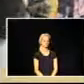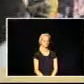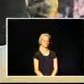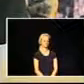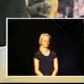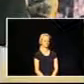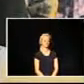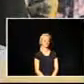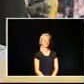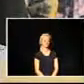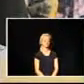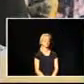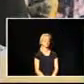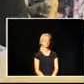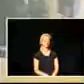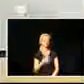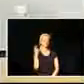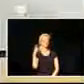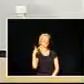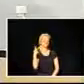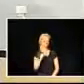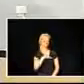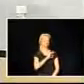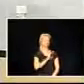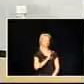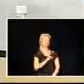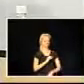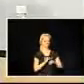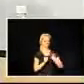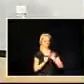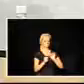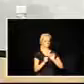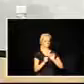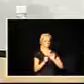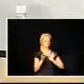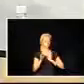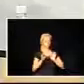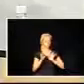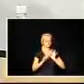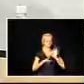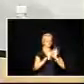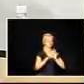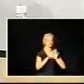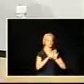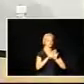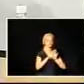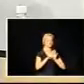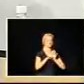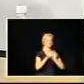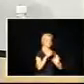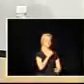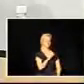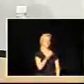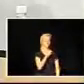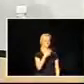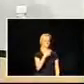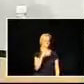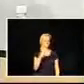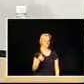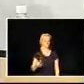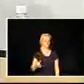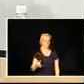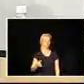37/2014, de autoria do vereador Paulo Miranda. Projeto de lei número 39, denomina a rua Durval Chagas. Artigo 1º,